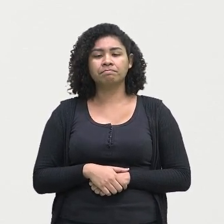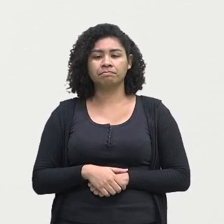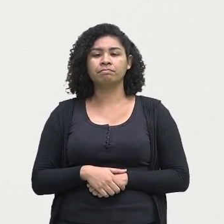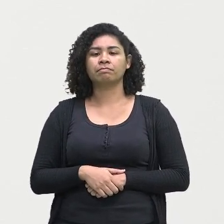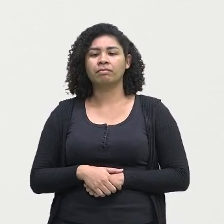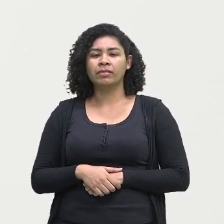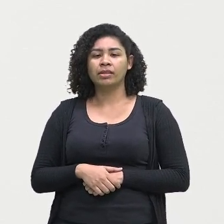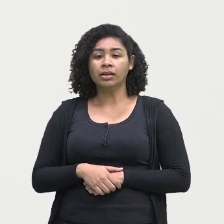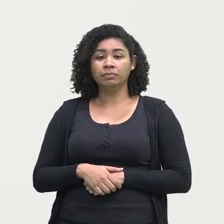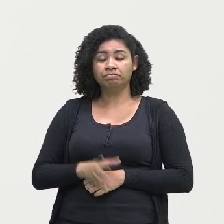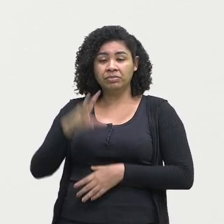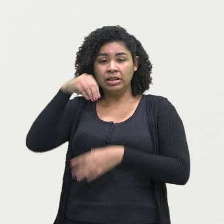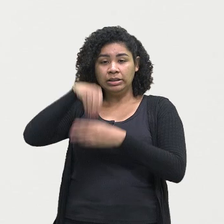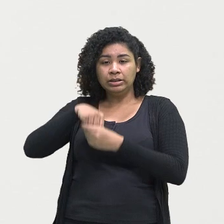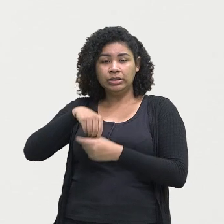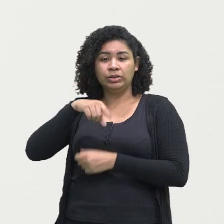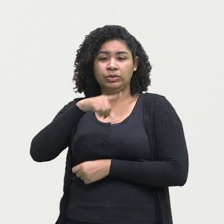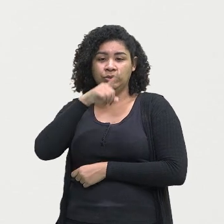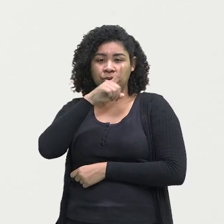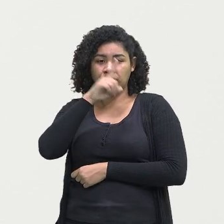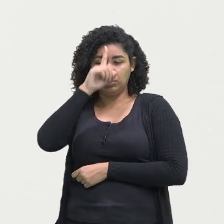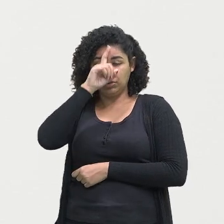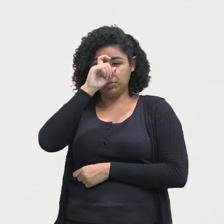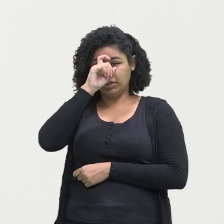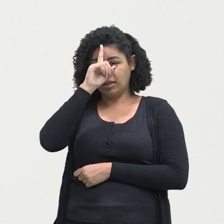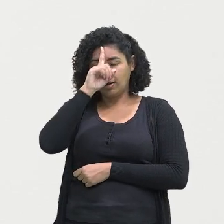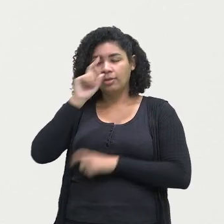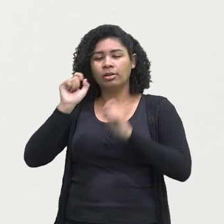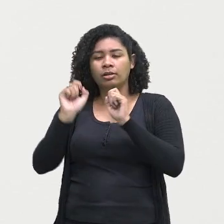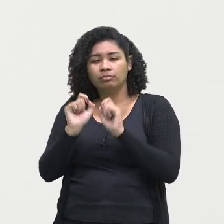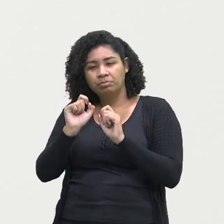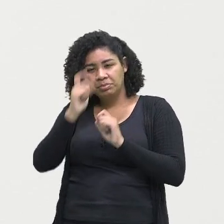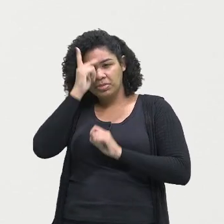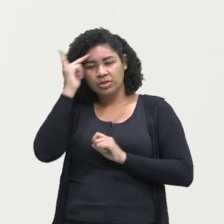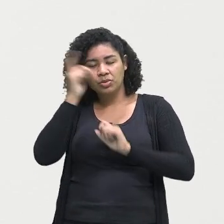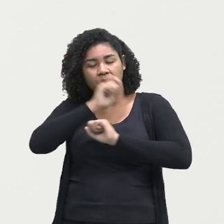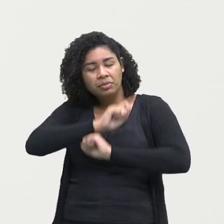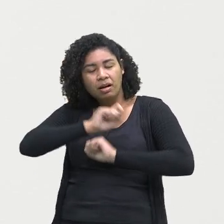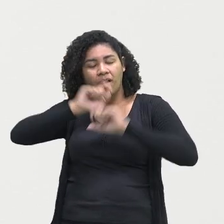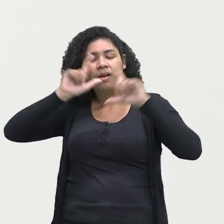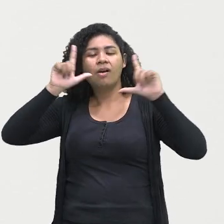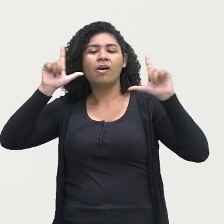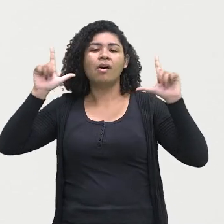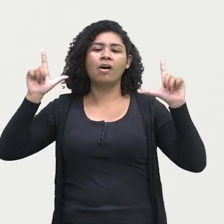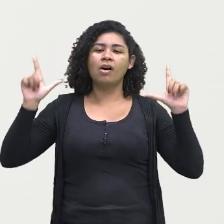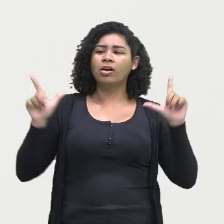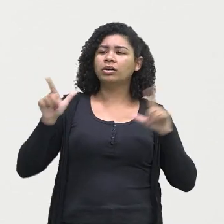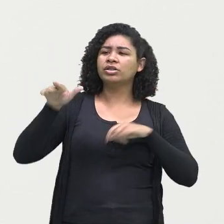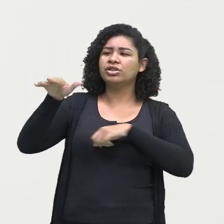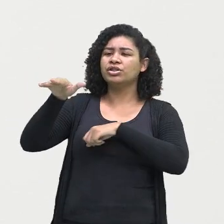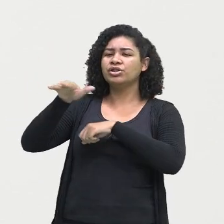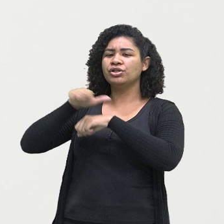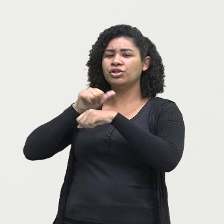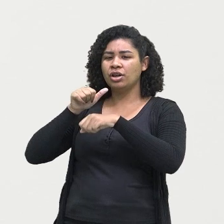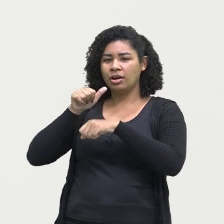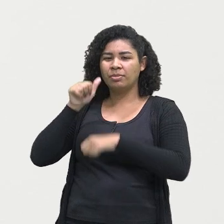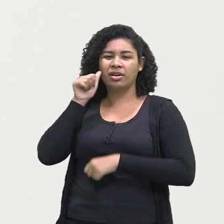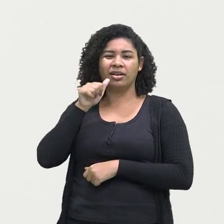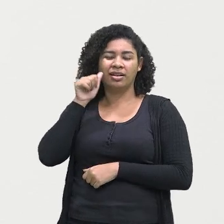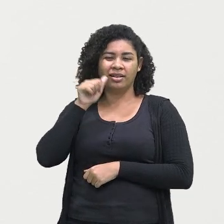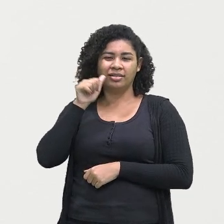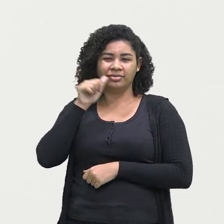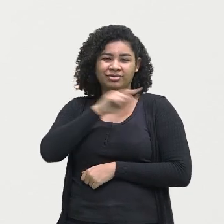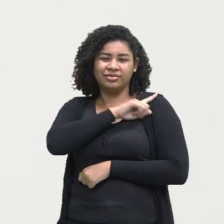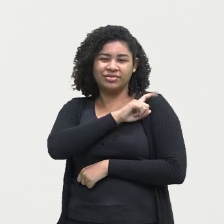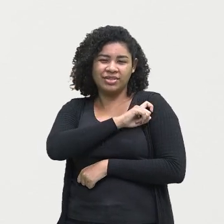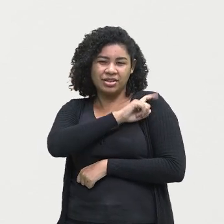enfermeira, you realize. Essa daqui, ó, é um exemplo de falso cognato, que realize,